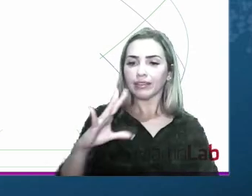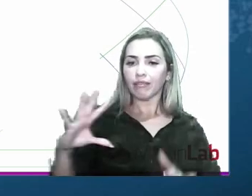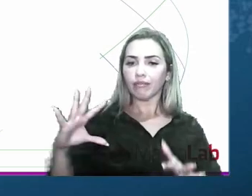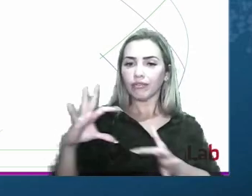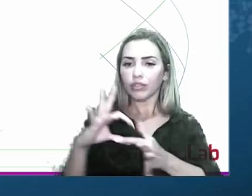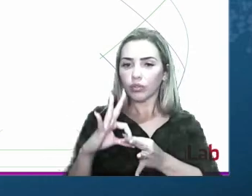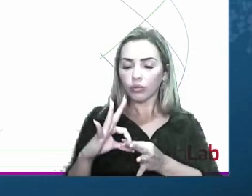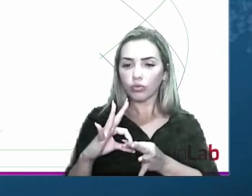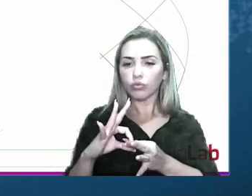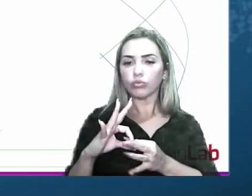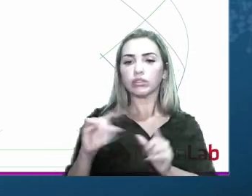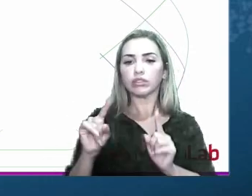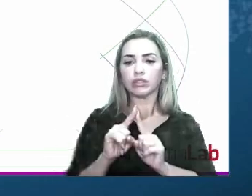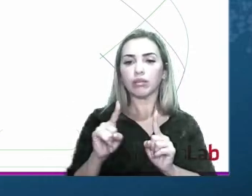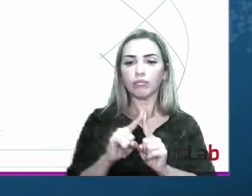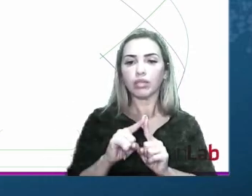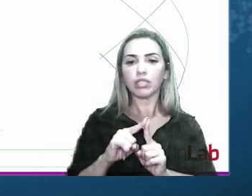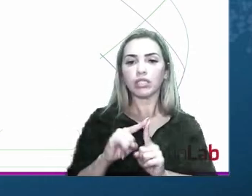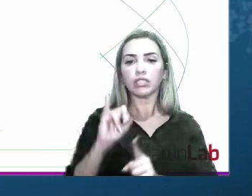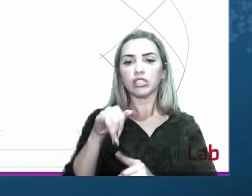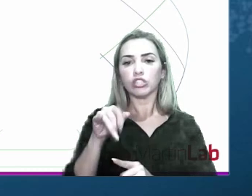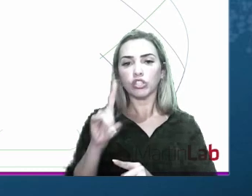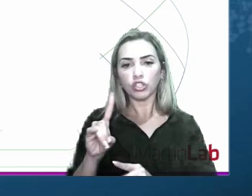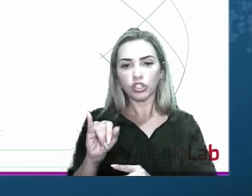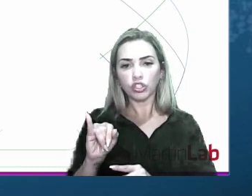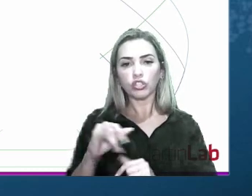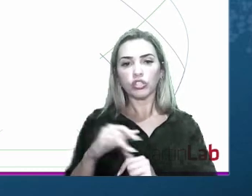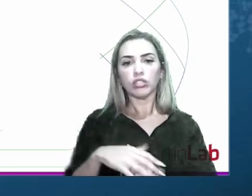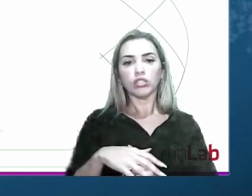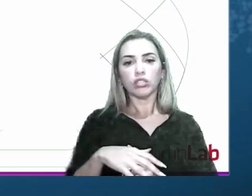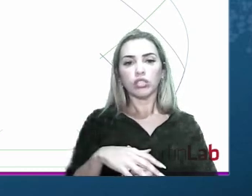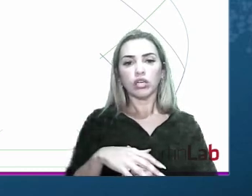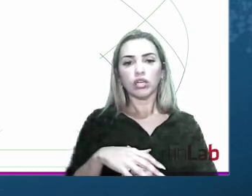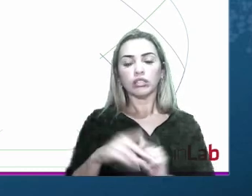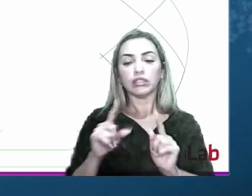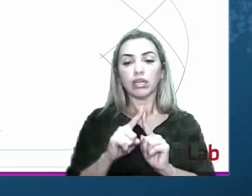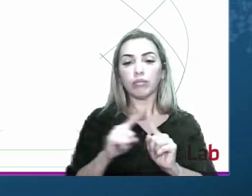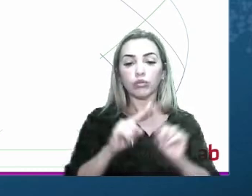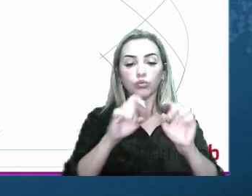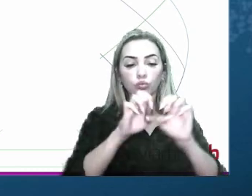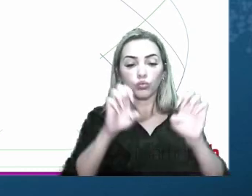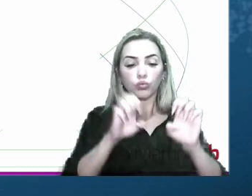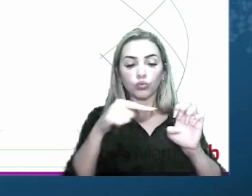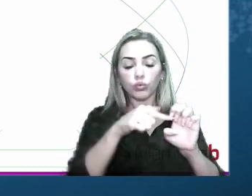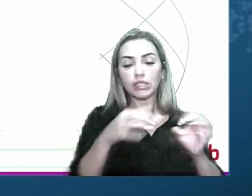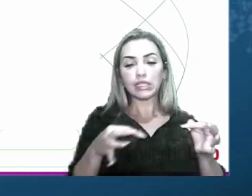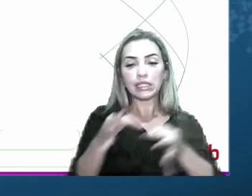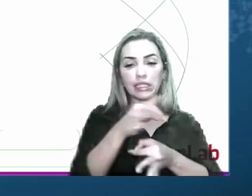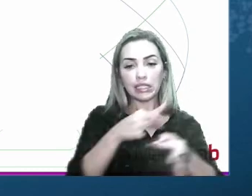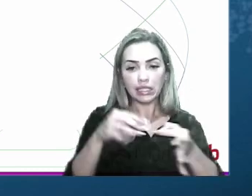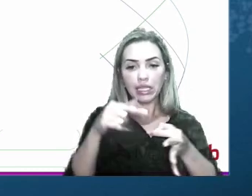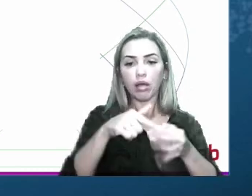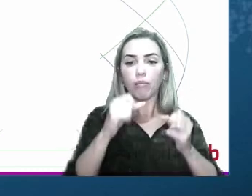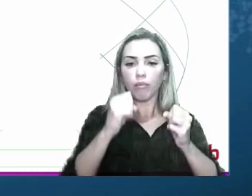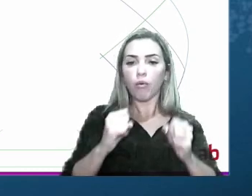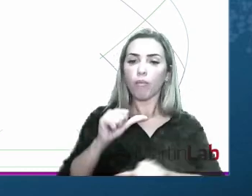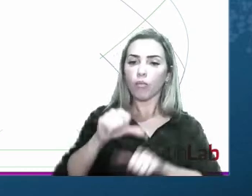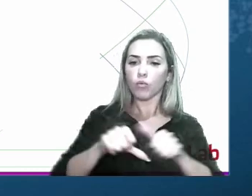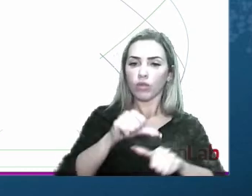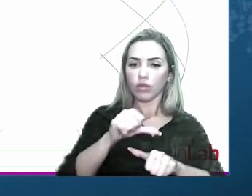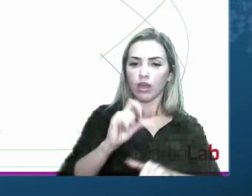vinculativos e também no RIND e também a estrutura dessas células podem ser mudadas, então